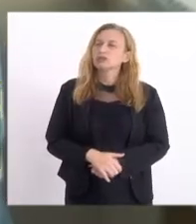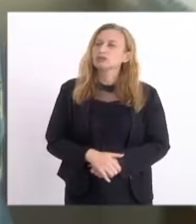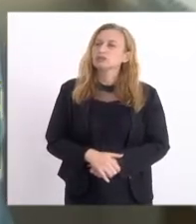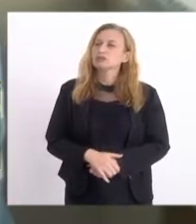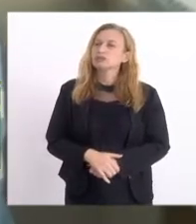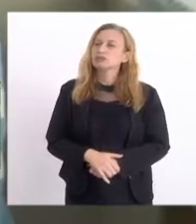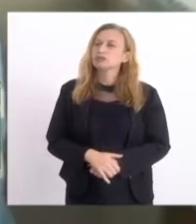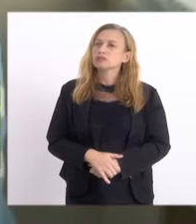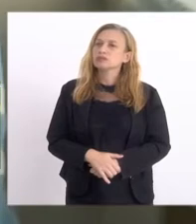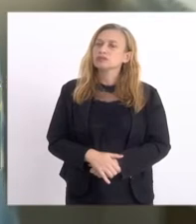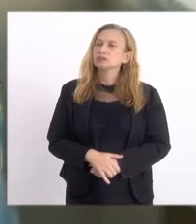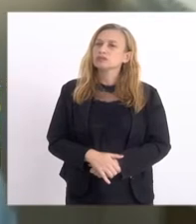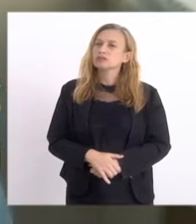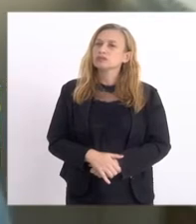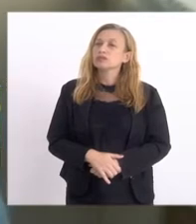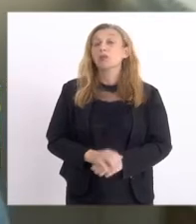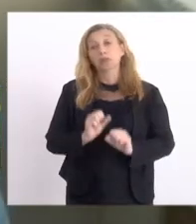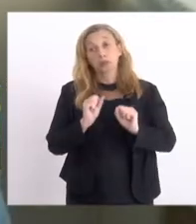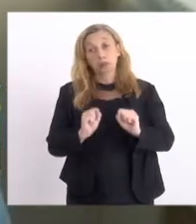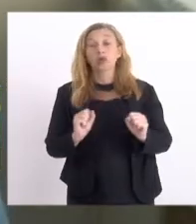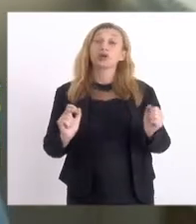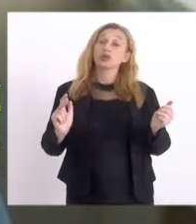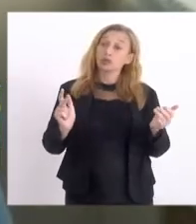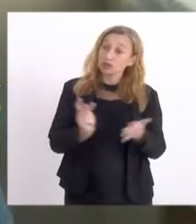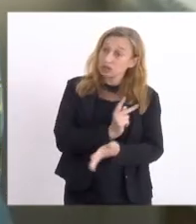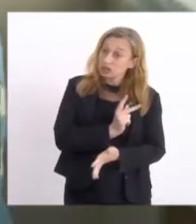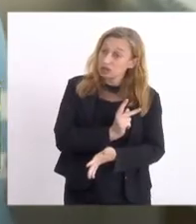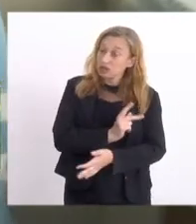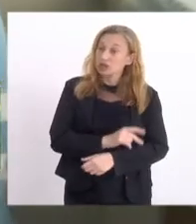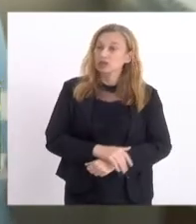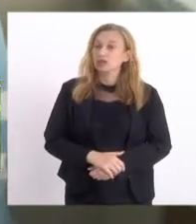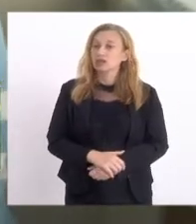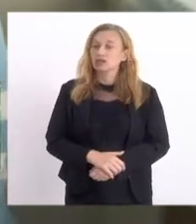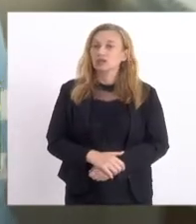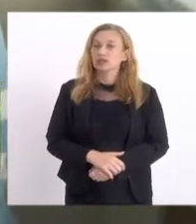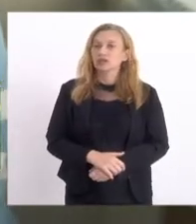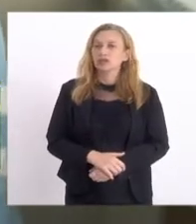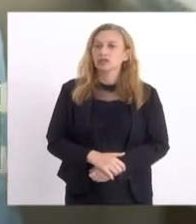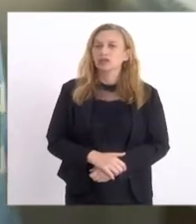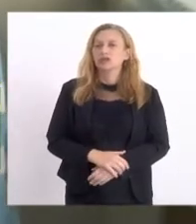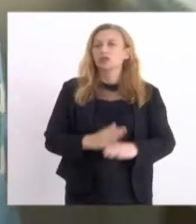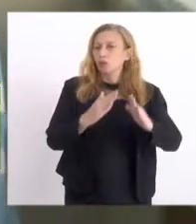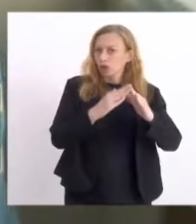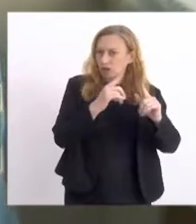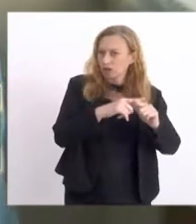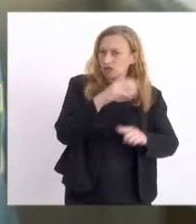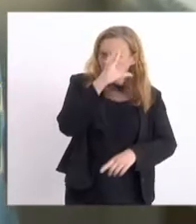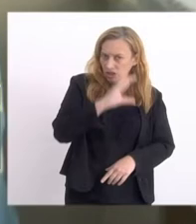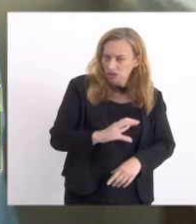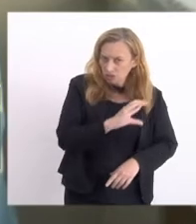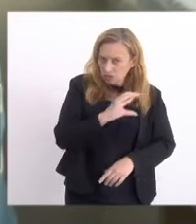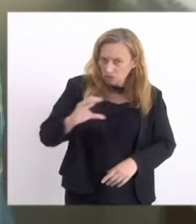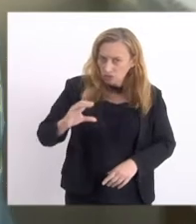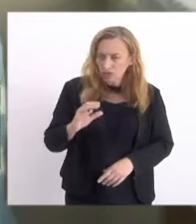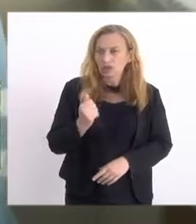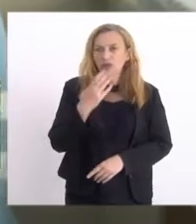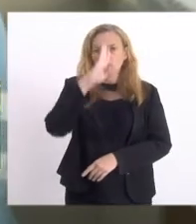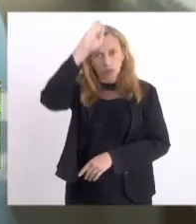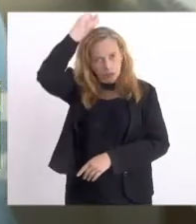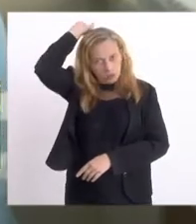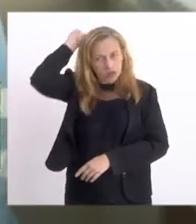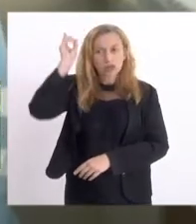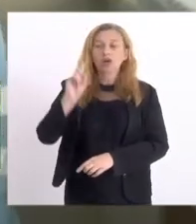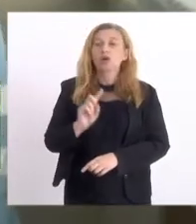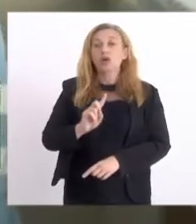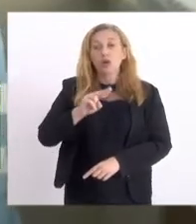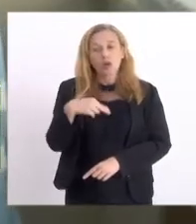eventualmente, pode acontecer com uma igreja católica apostólica romana, ou